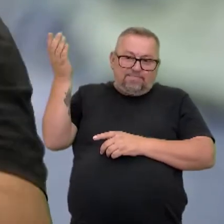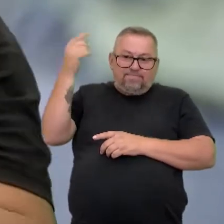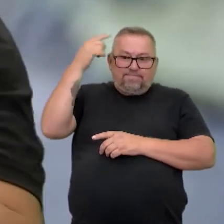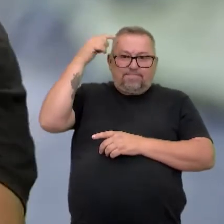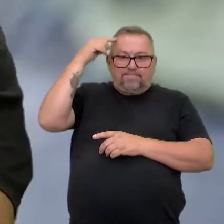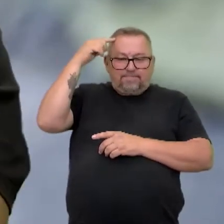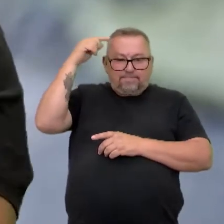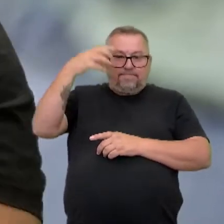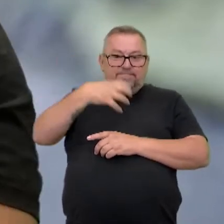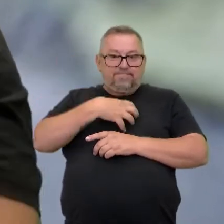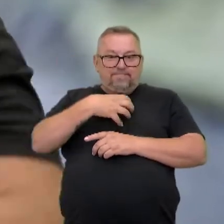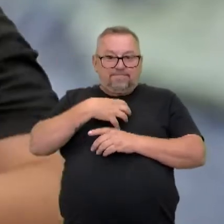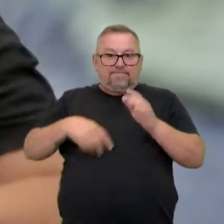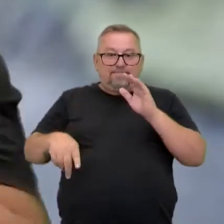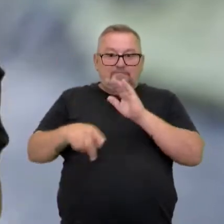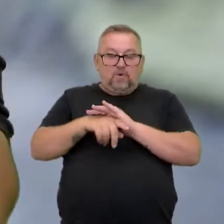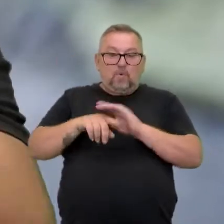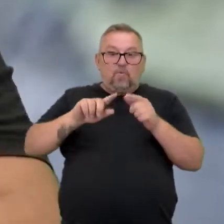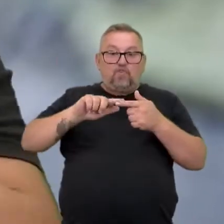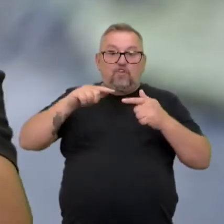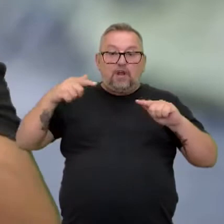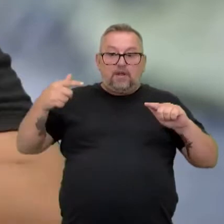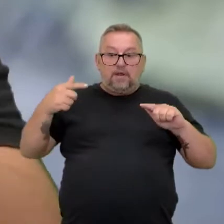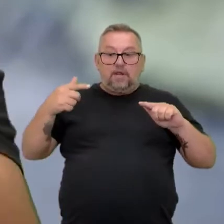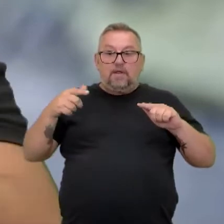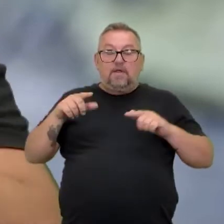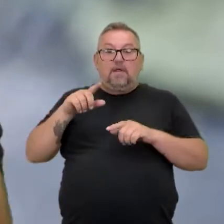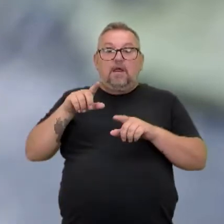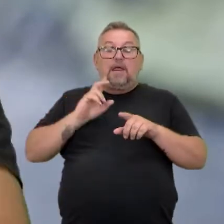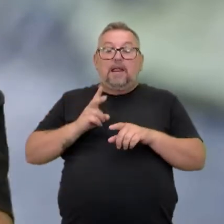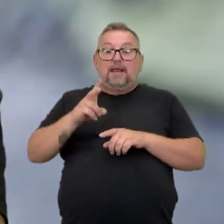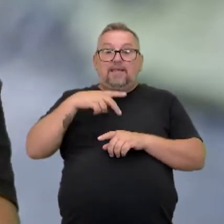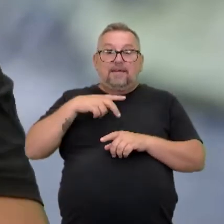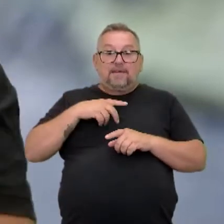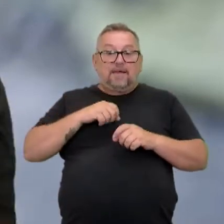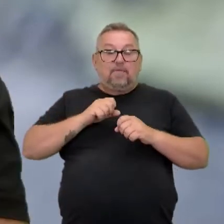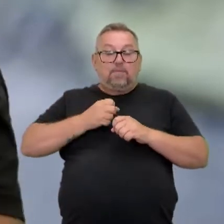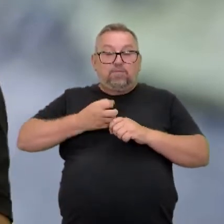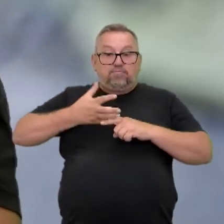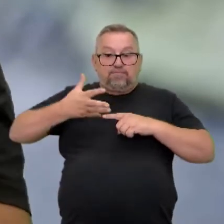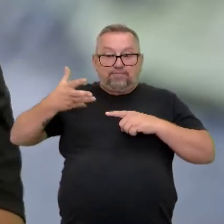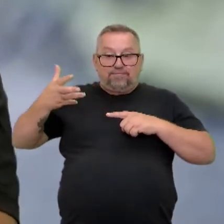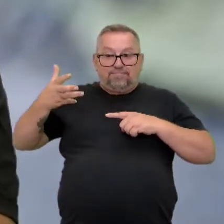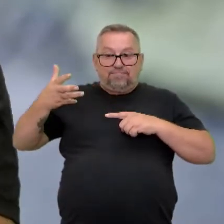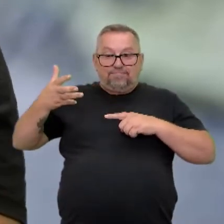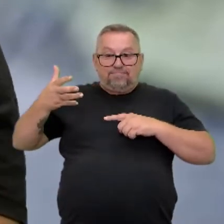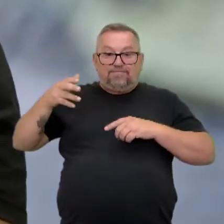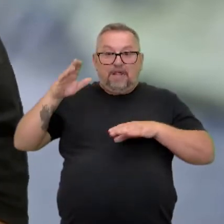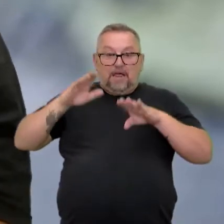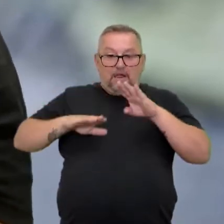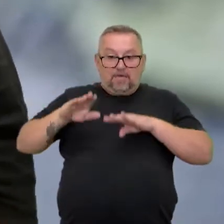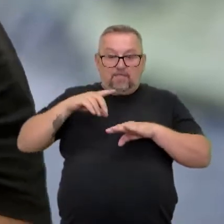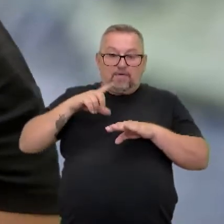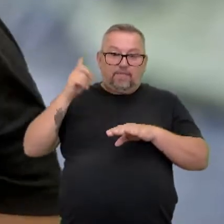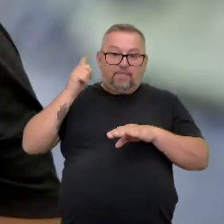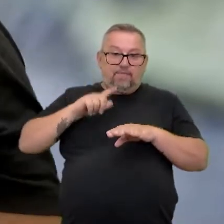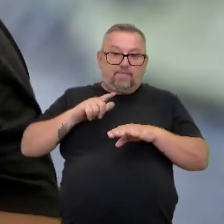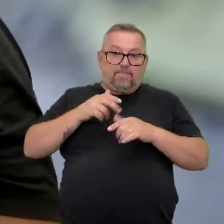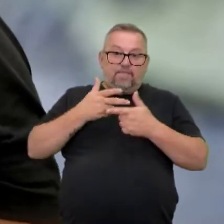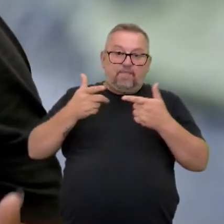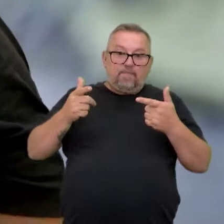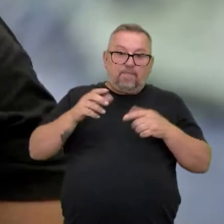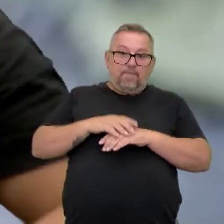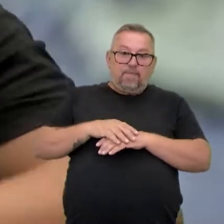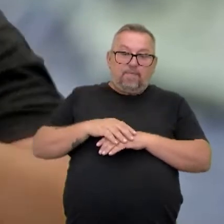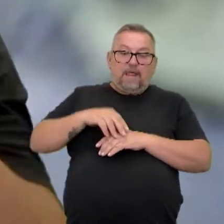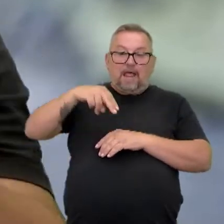se comporta como gene, então ela quer sempre se reproduzir. Então, por isso que o meme, às vezes, ele nasce de um meme original, tipo o meme da